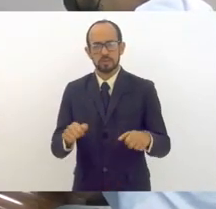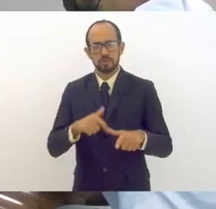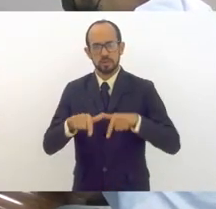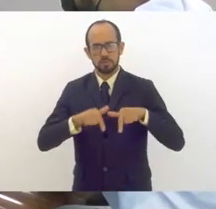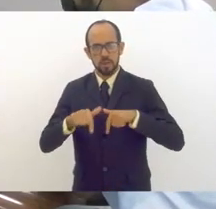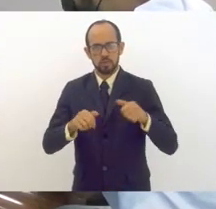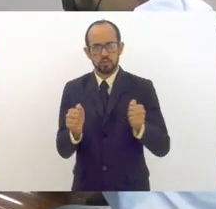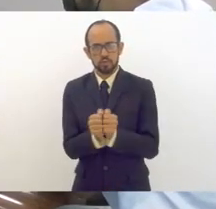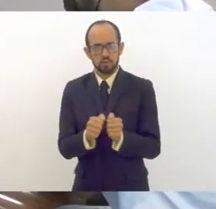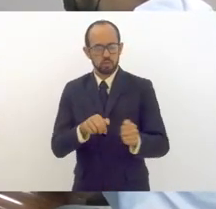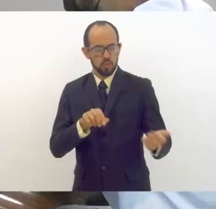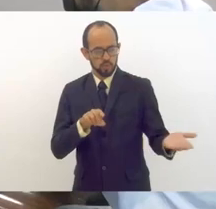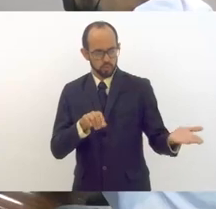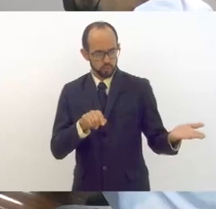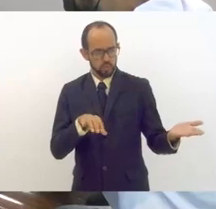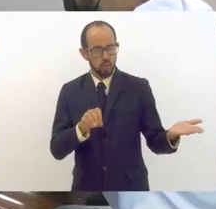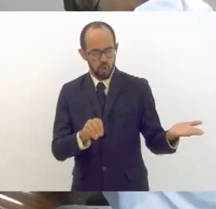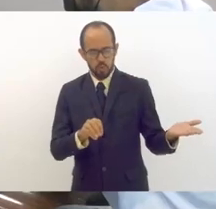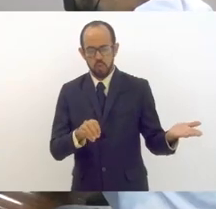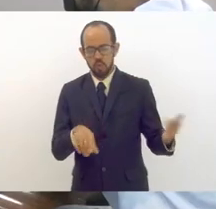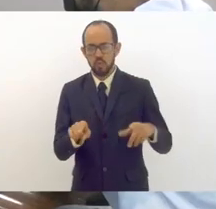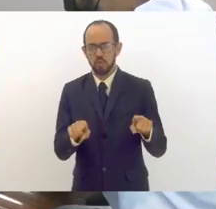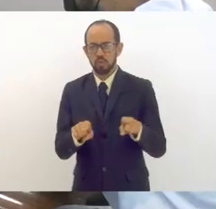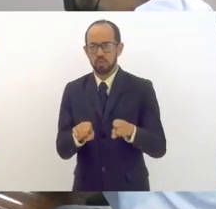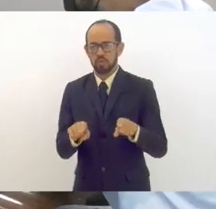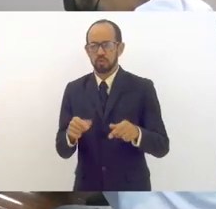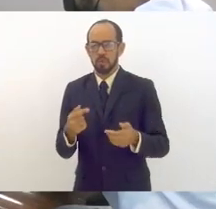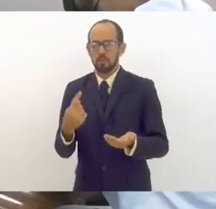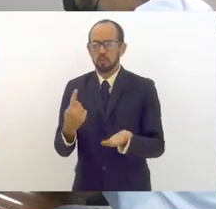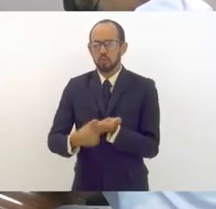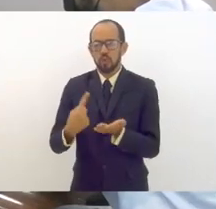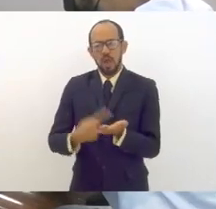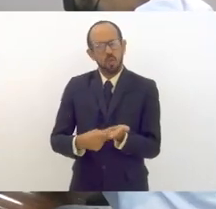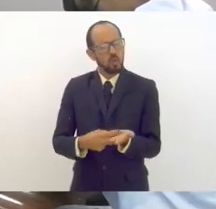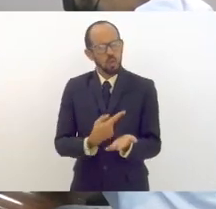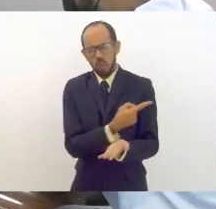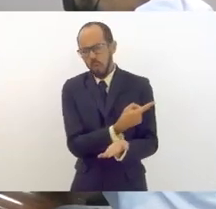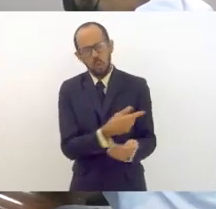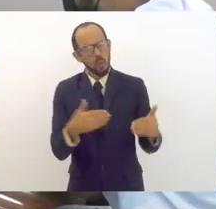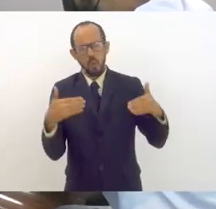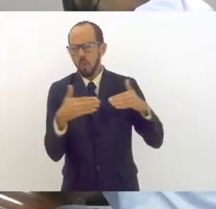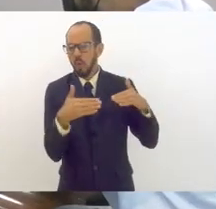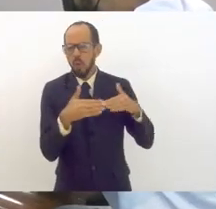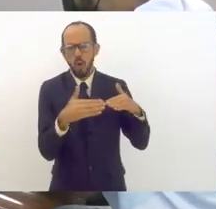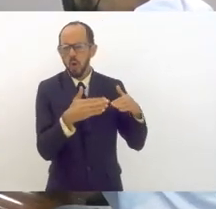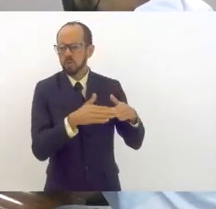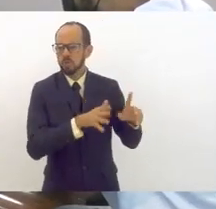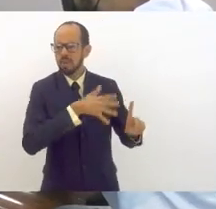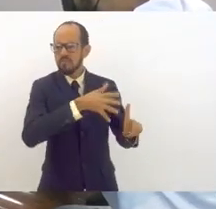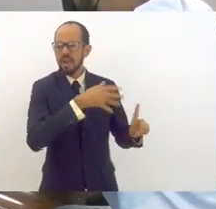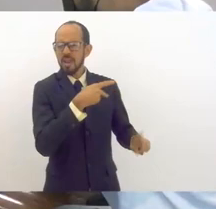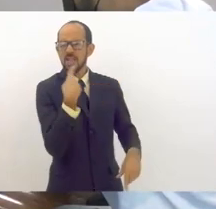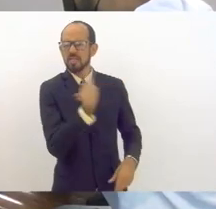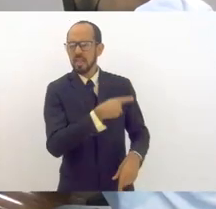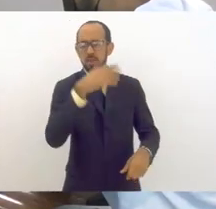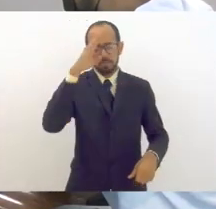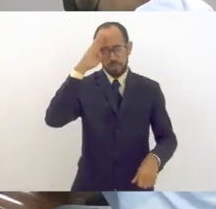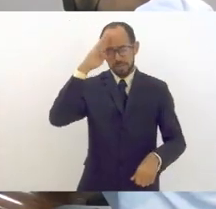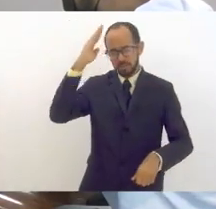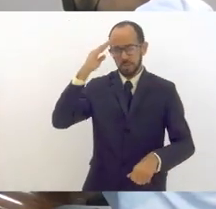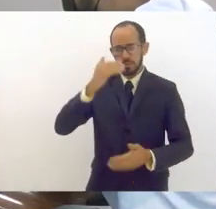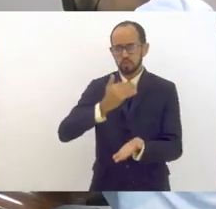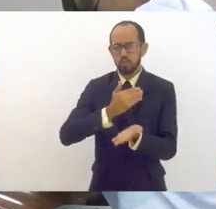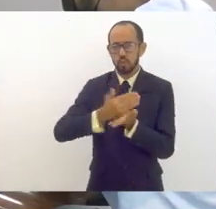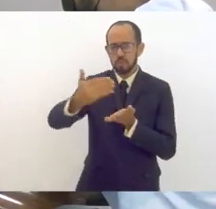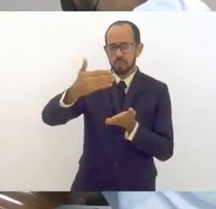companheiro Diogo, que iniciou essa fala, e tenho muito acordo com toda a fala dele, principalmente com a inicial,